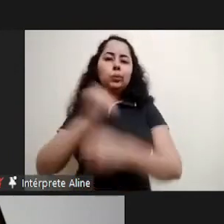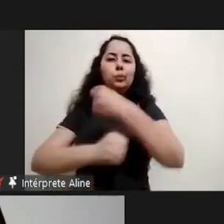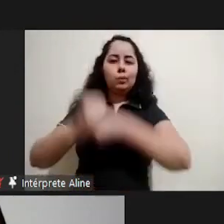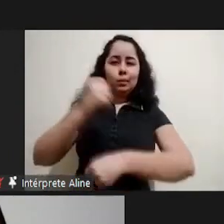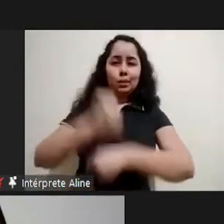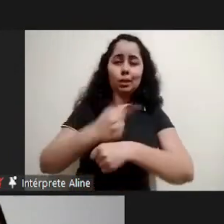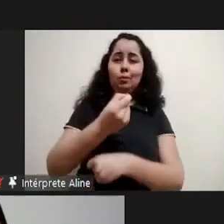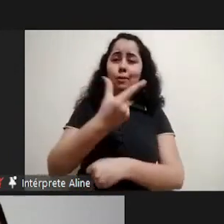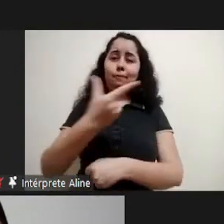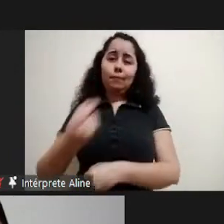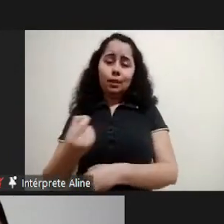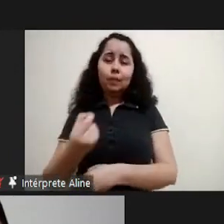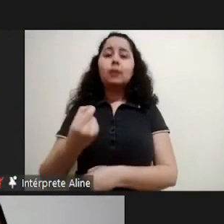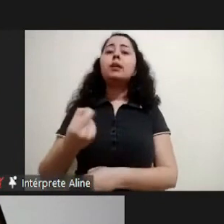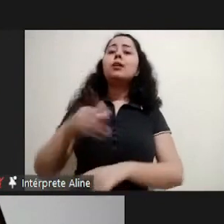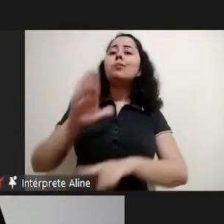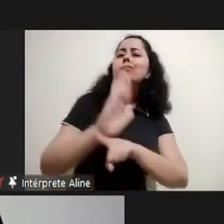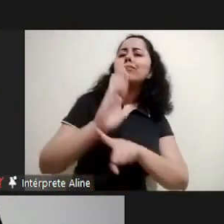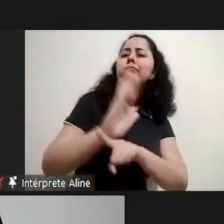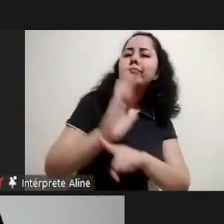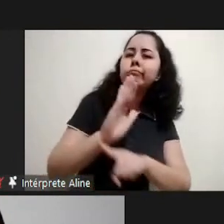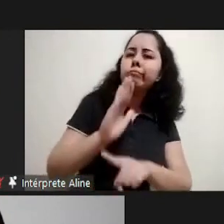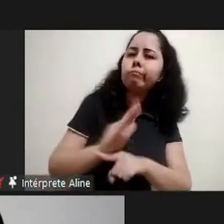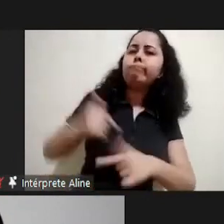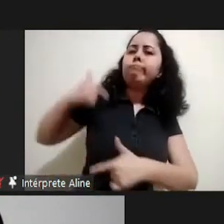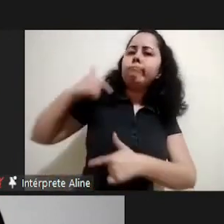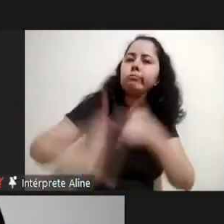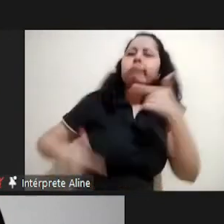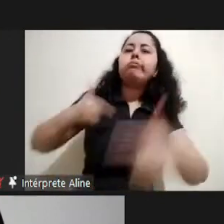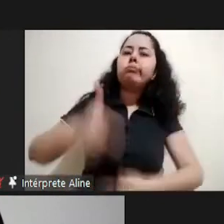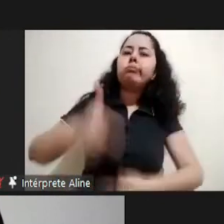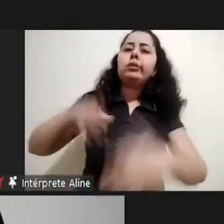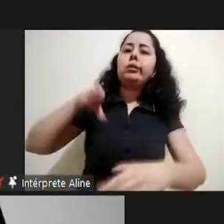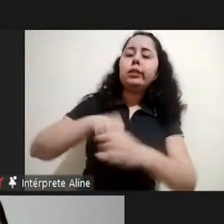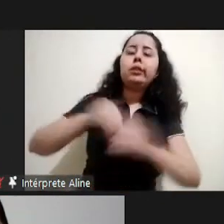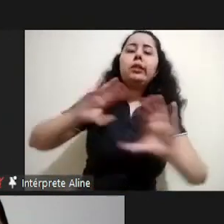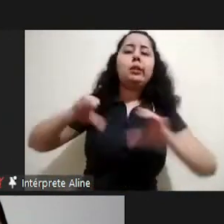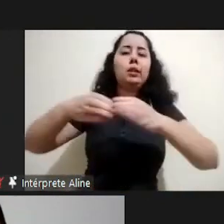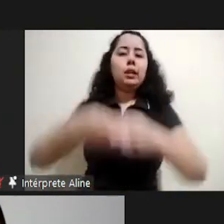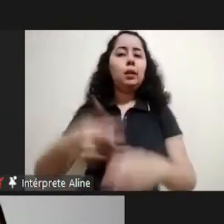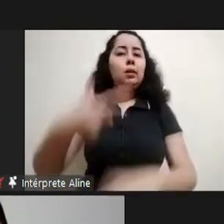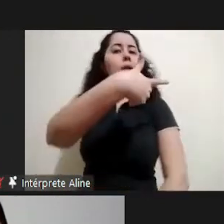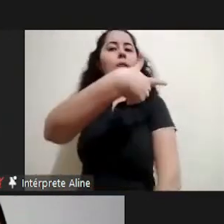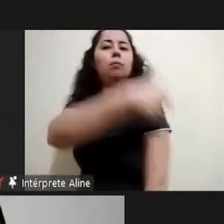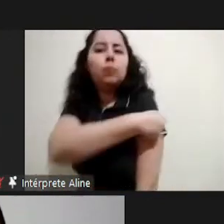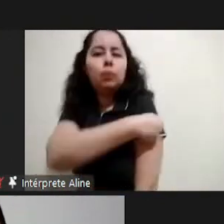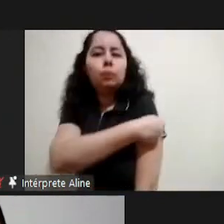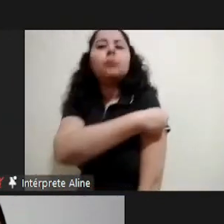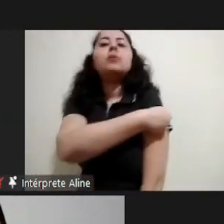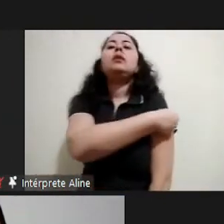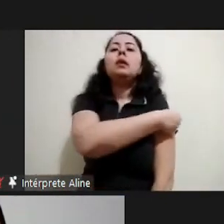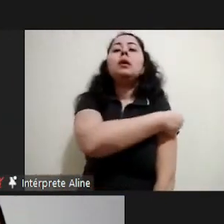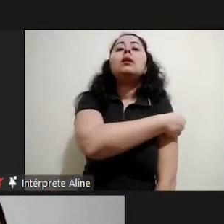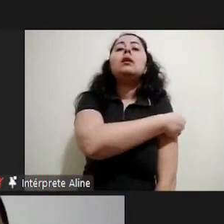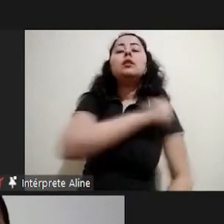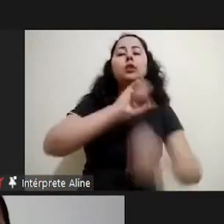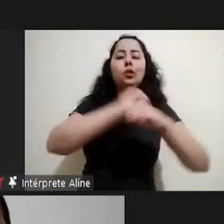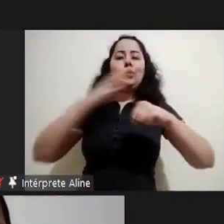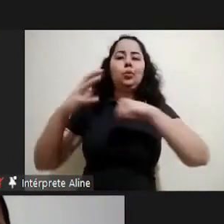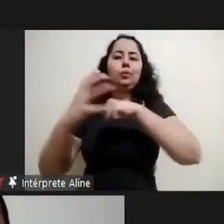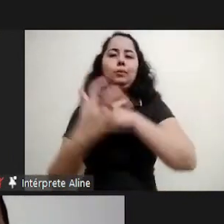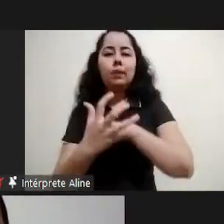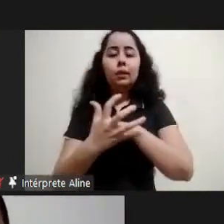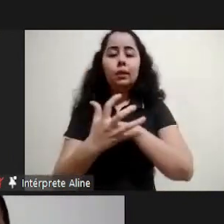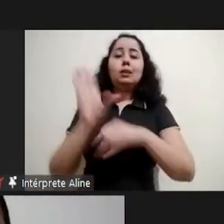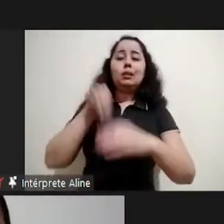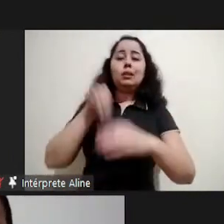e incansavelmente como parte da equipe de vacinação contra a Covid-19 da Secretaria de Saúde de